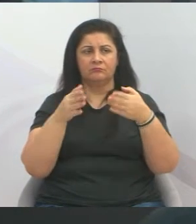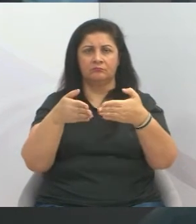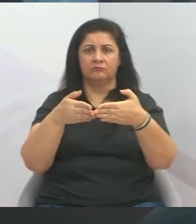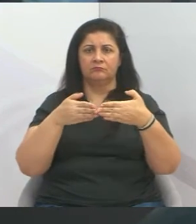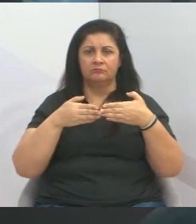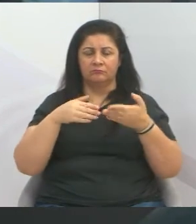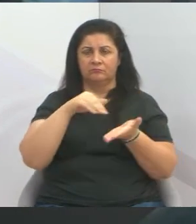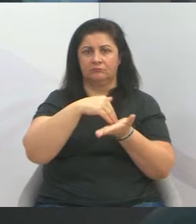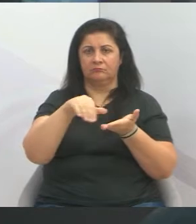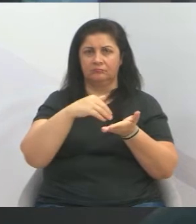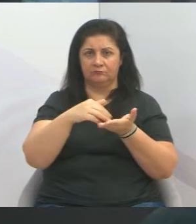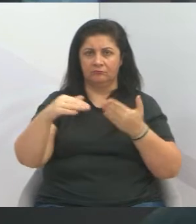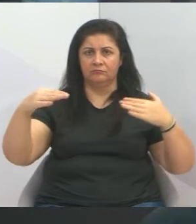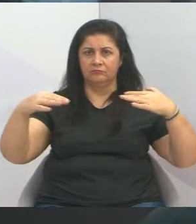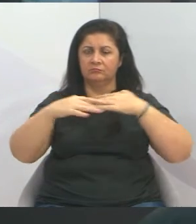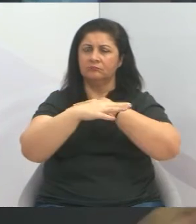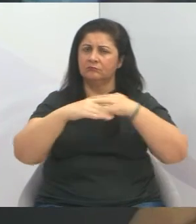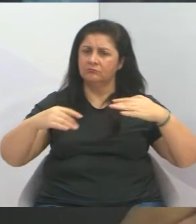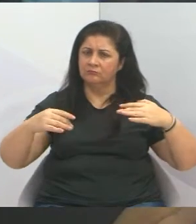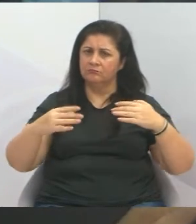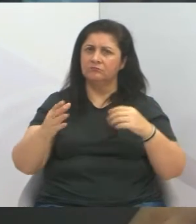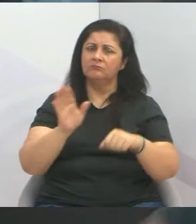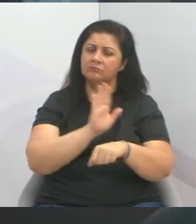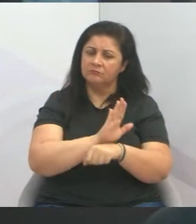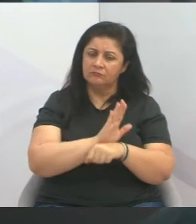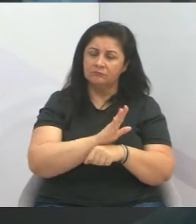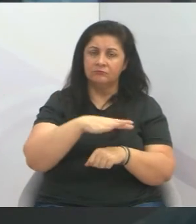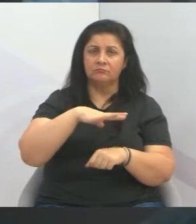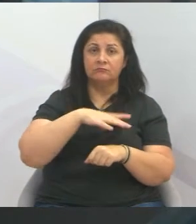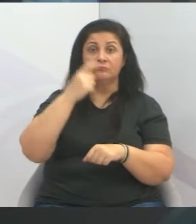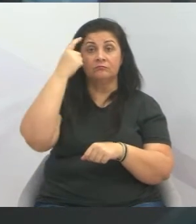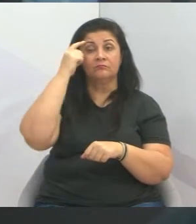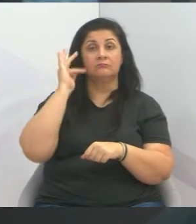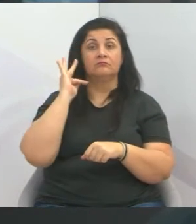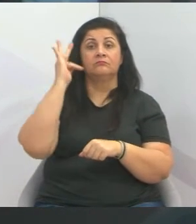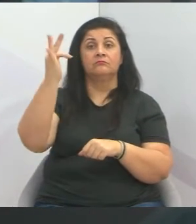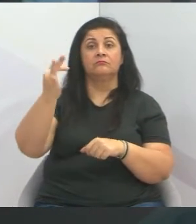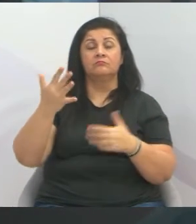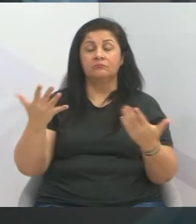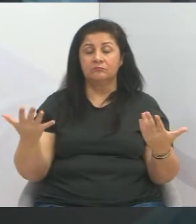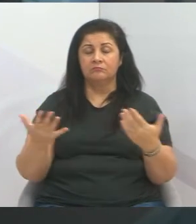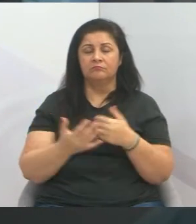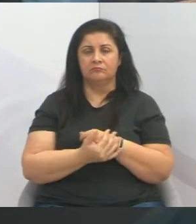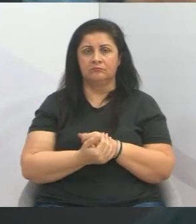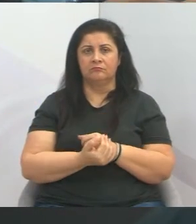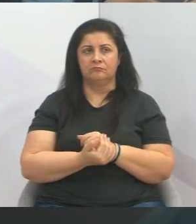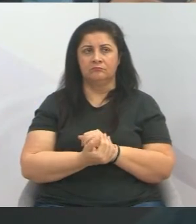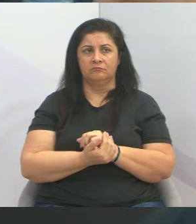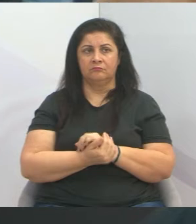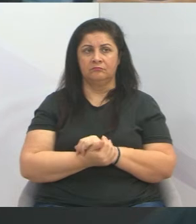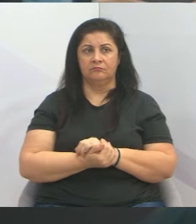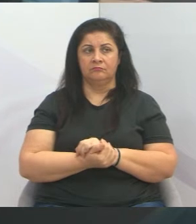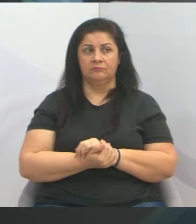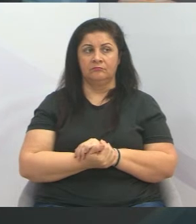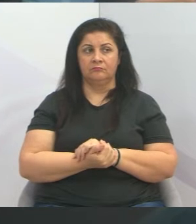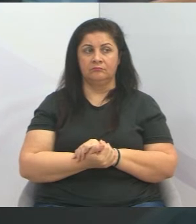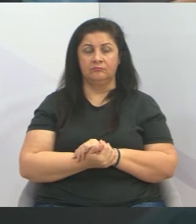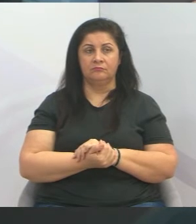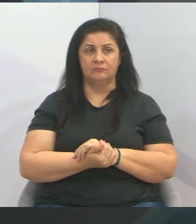secretário de mobilidade urbana aqui também ajude a cidade a pensar no futuro e se tratando transporte público